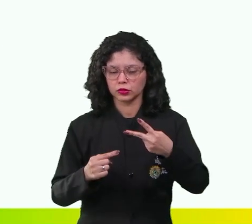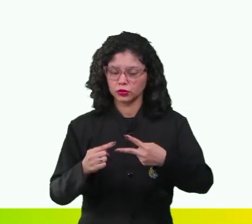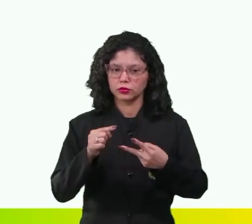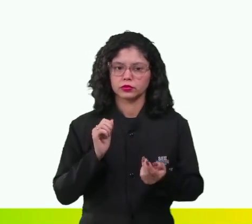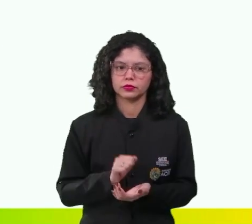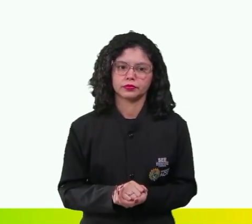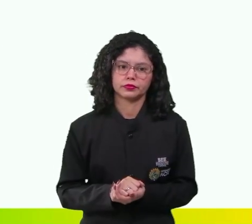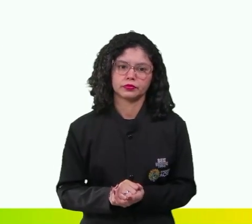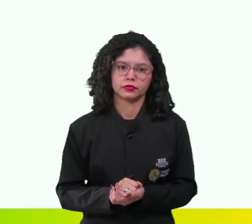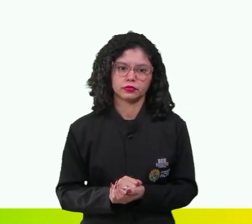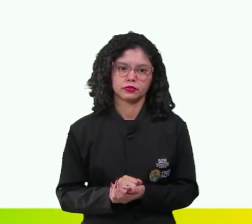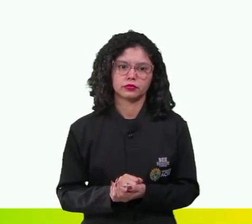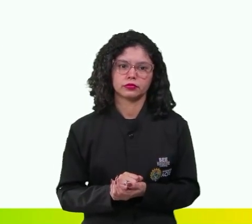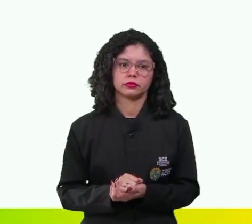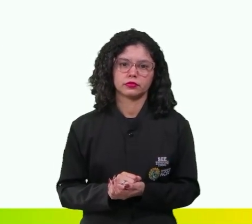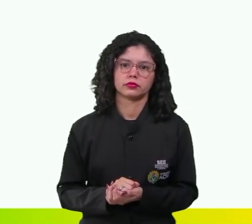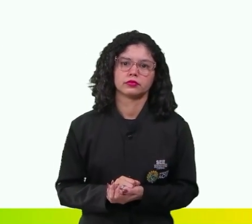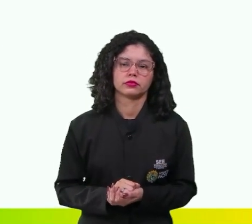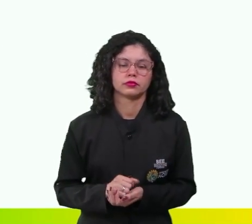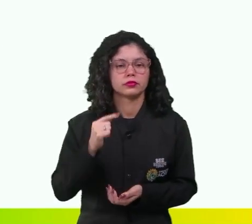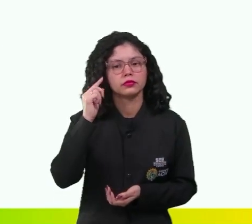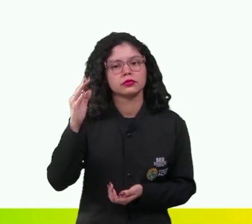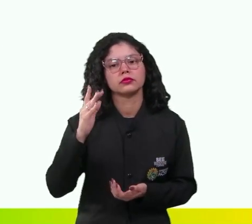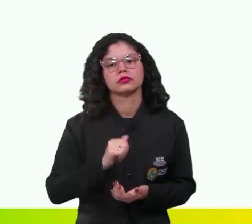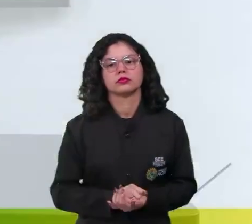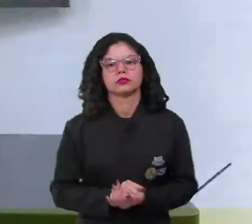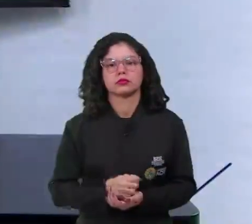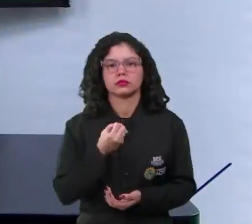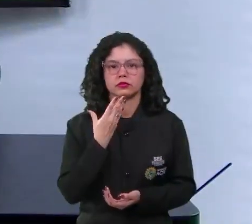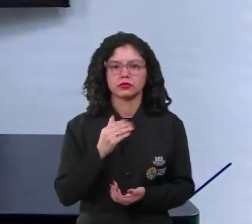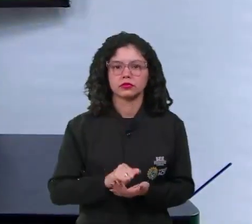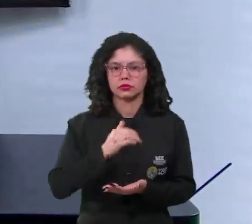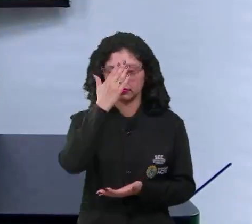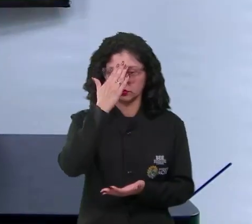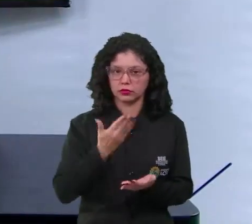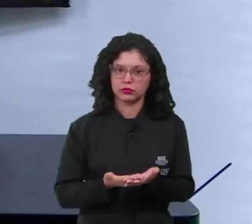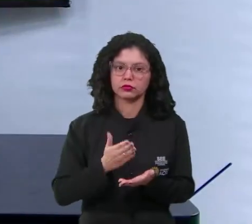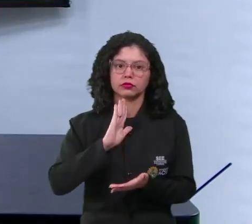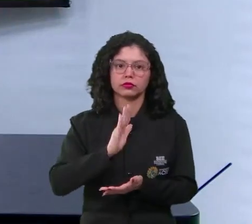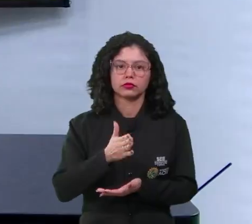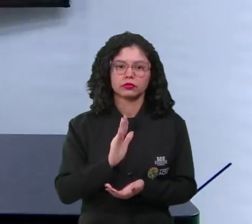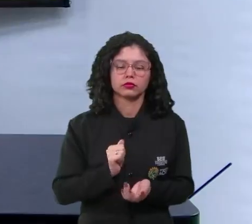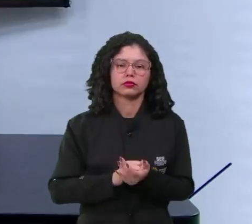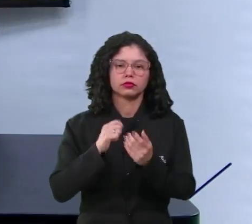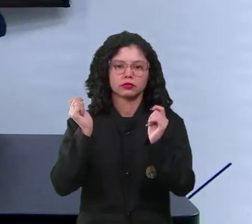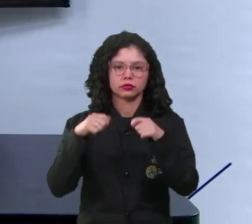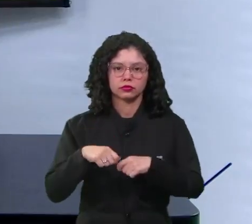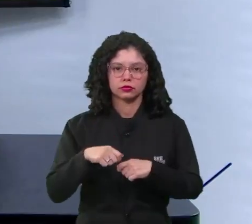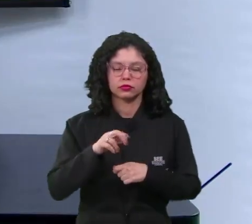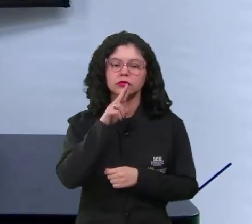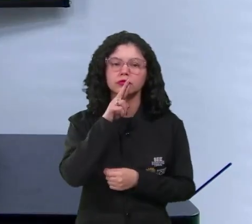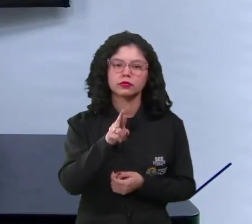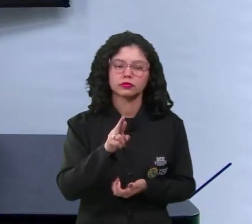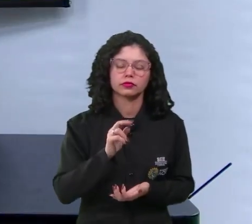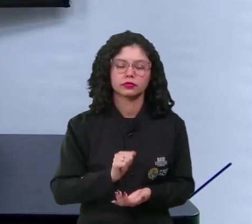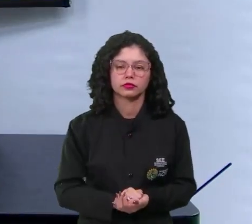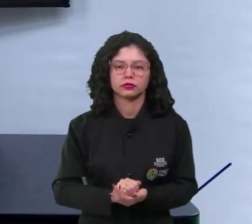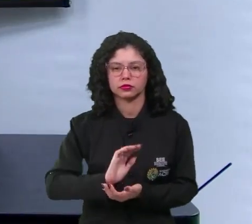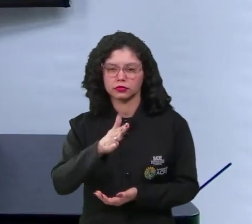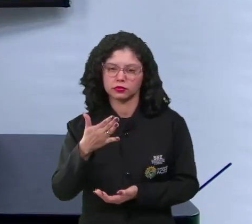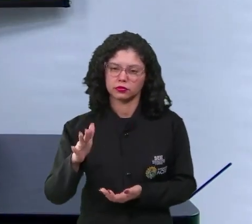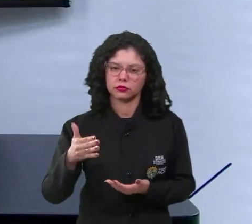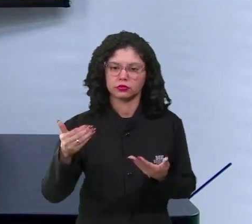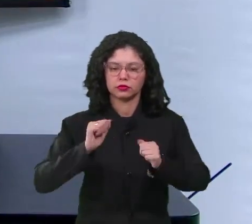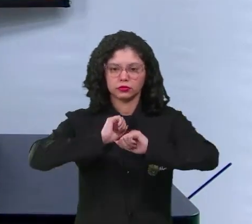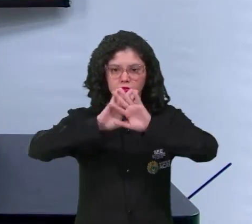aí essa afirmação para a gente refletir. Bom, creio eu que já seja possível a gente ter uma ideia mais ou